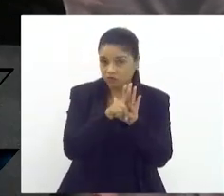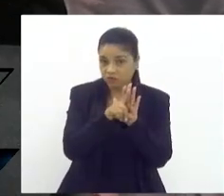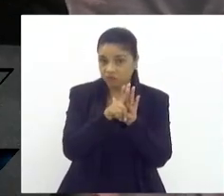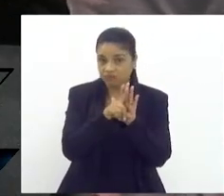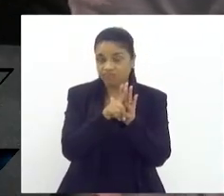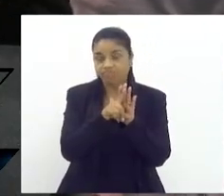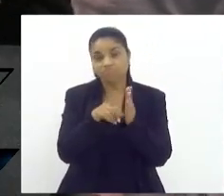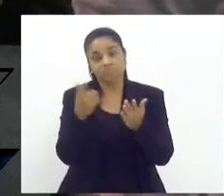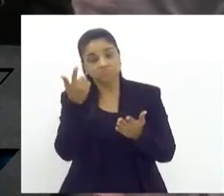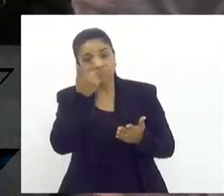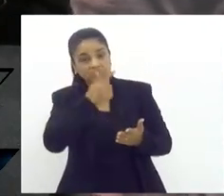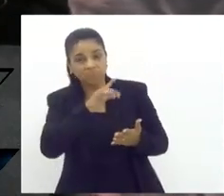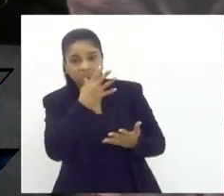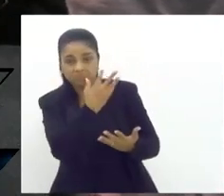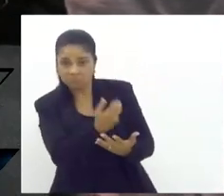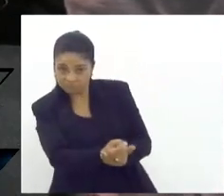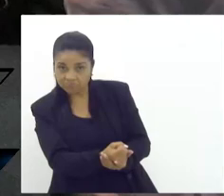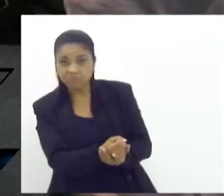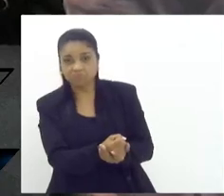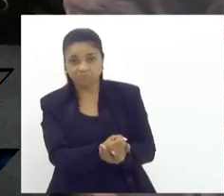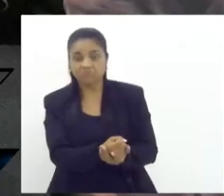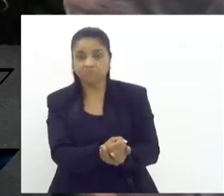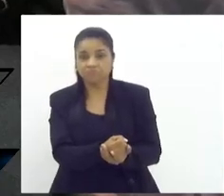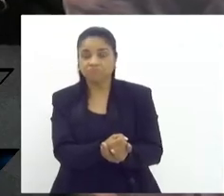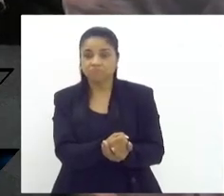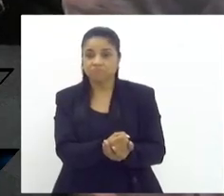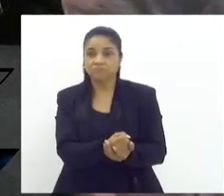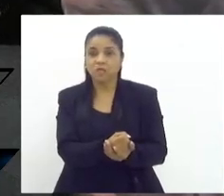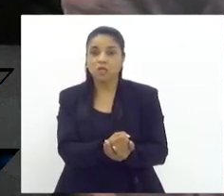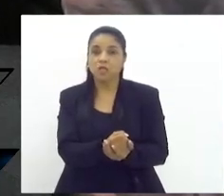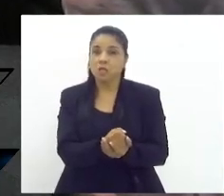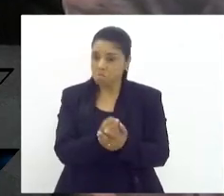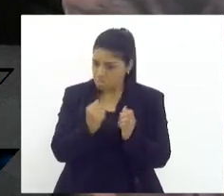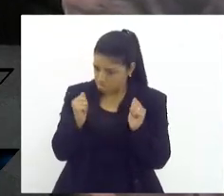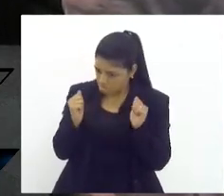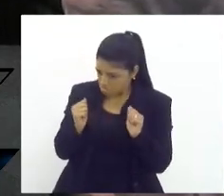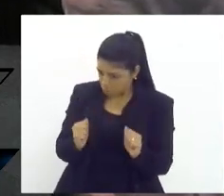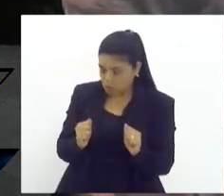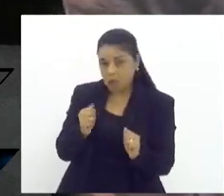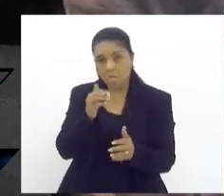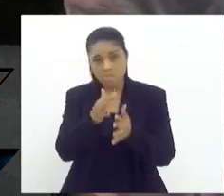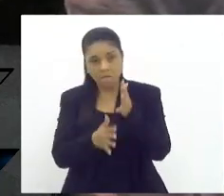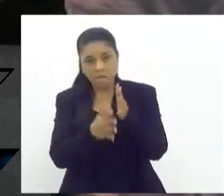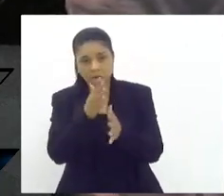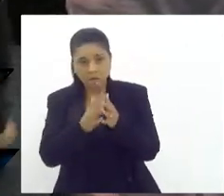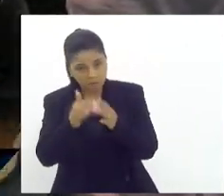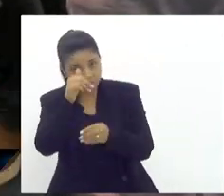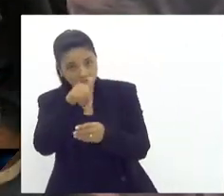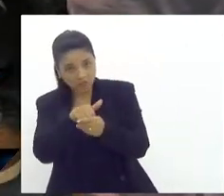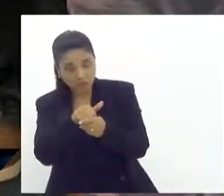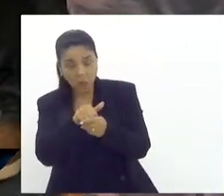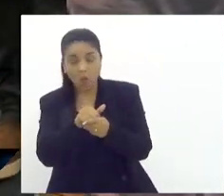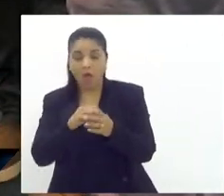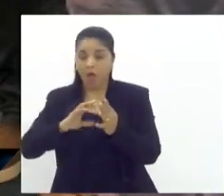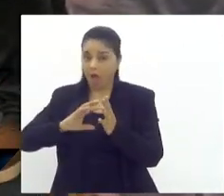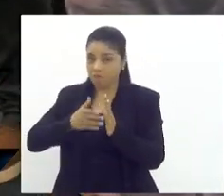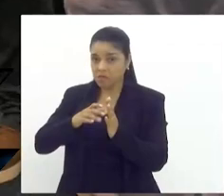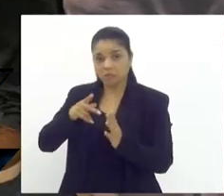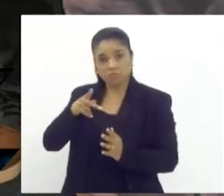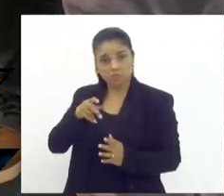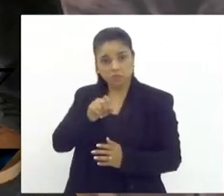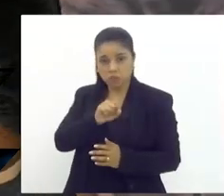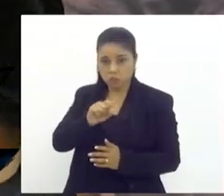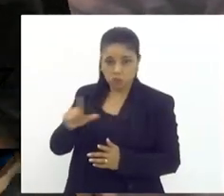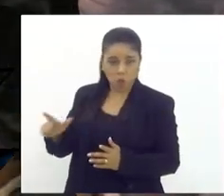deu por Vencido e poderia sim ter tumultuado a votação então não só ele como a bancada do pessoal